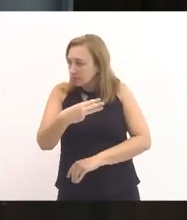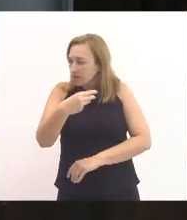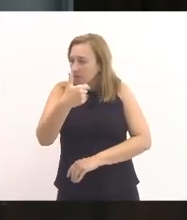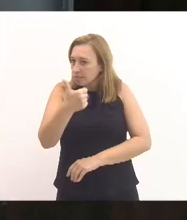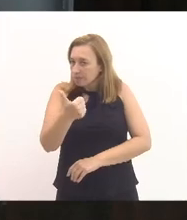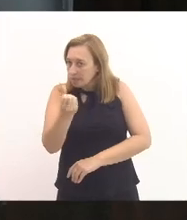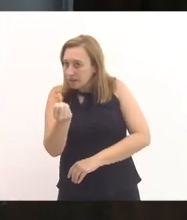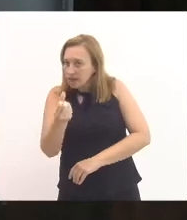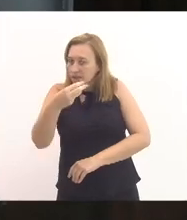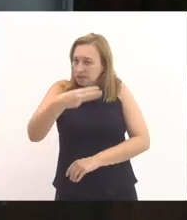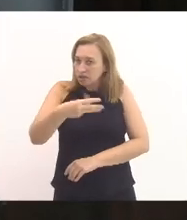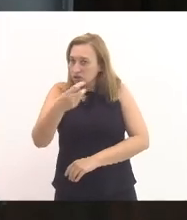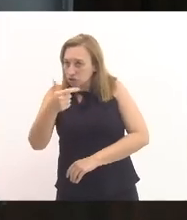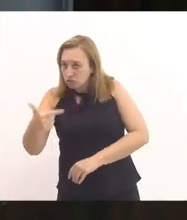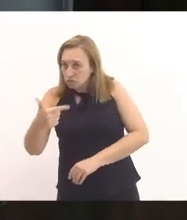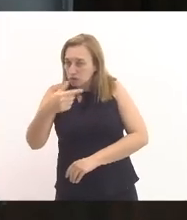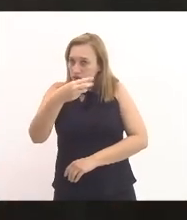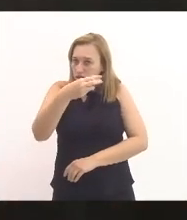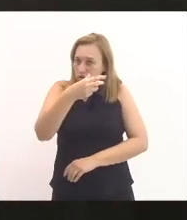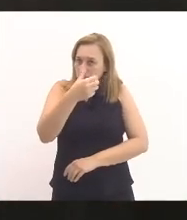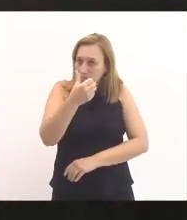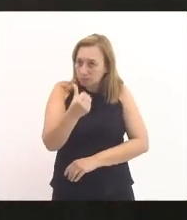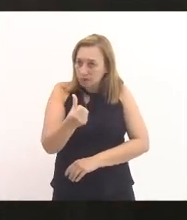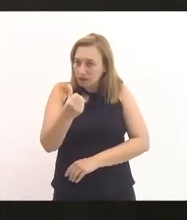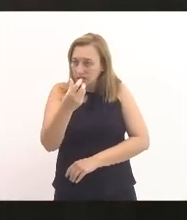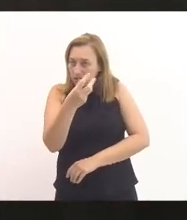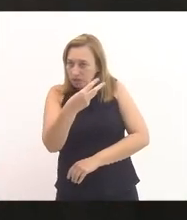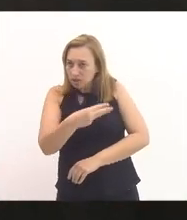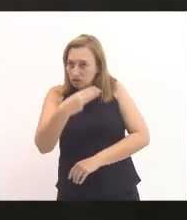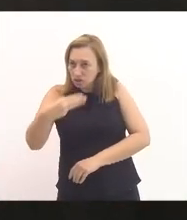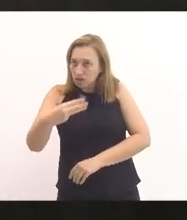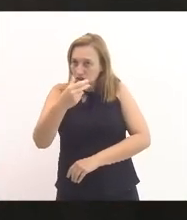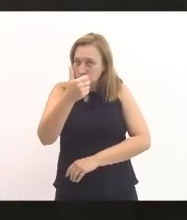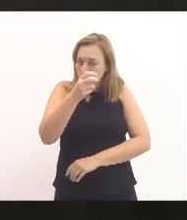633 3509 36 obrigada